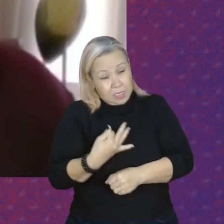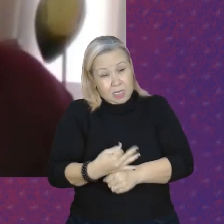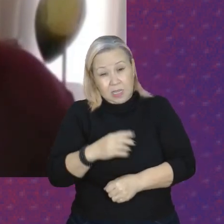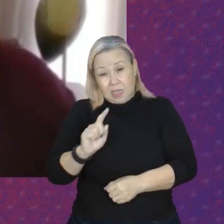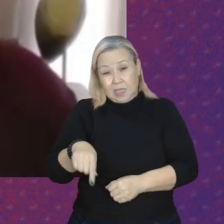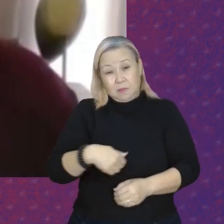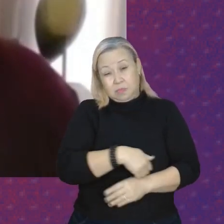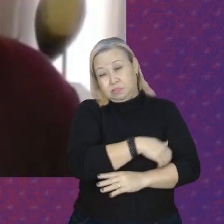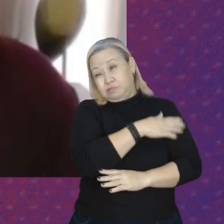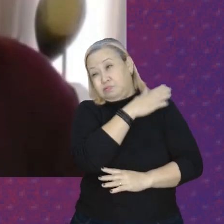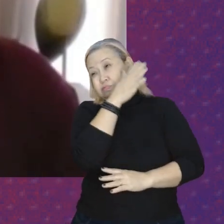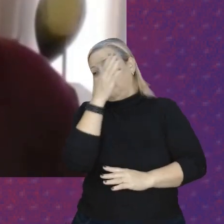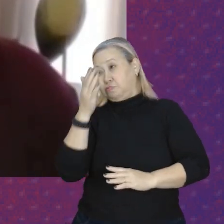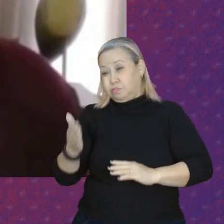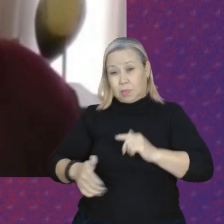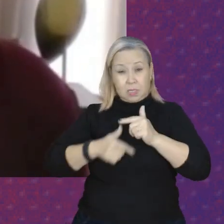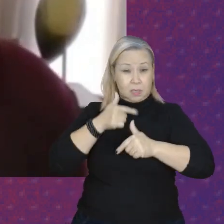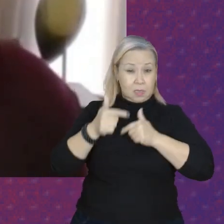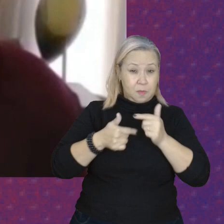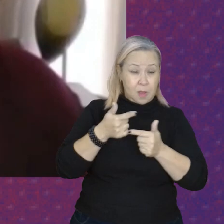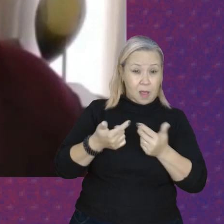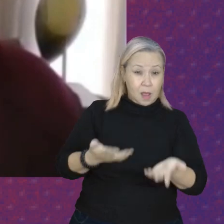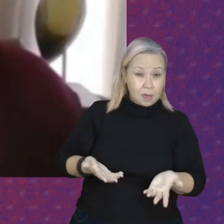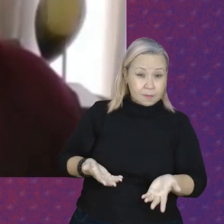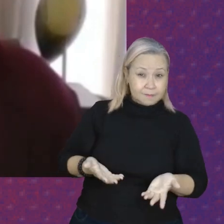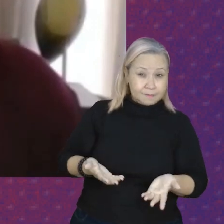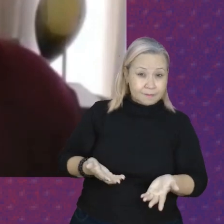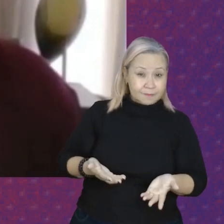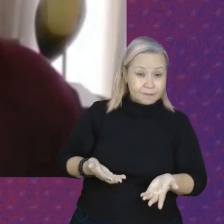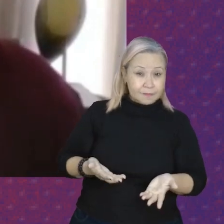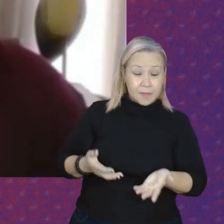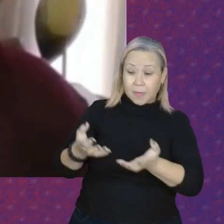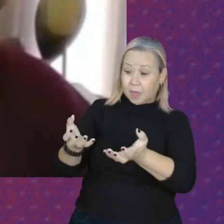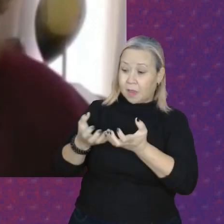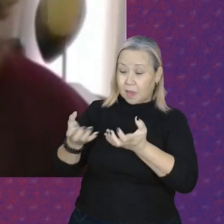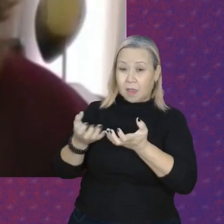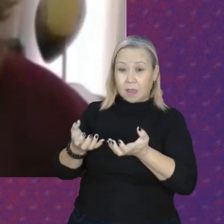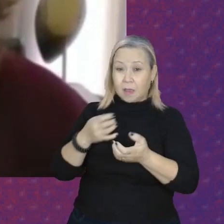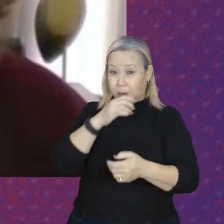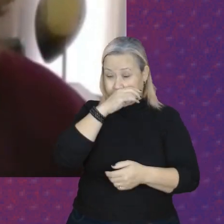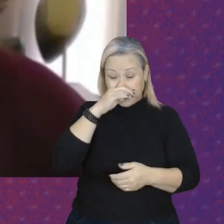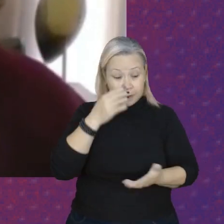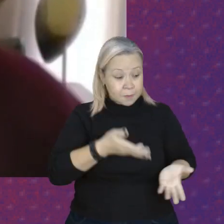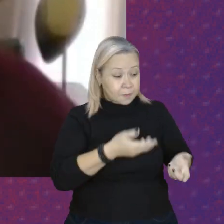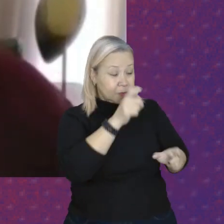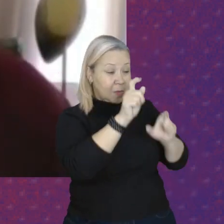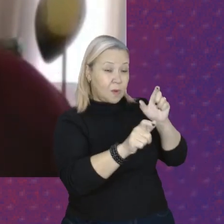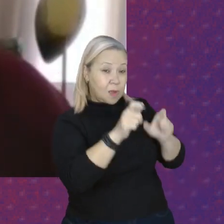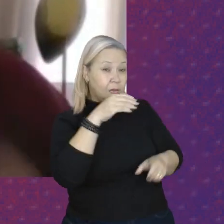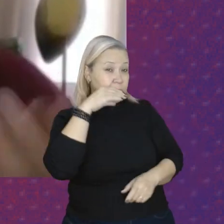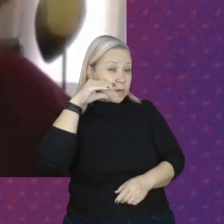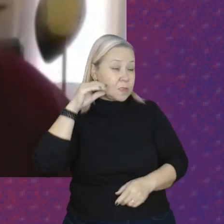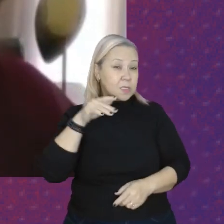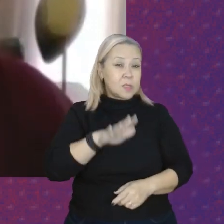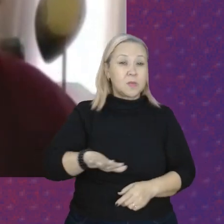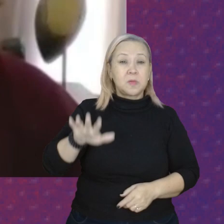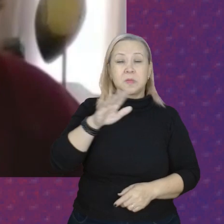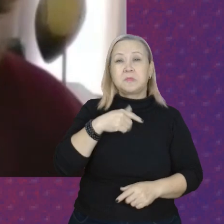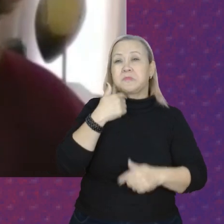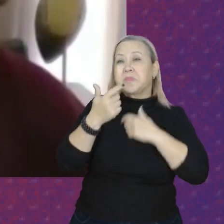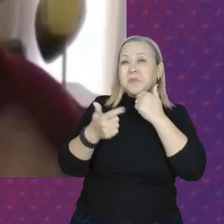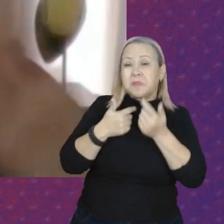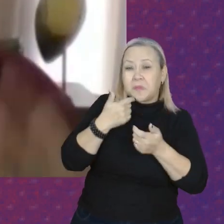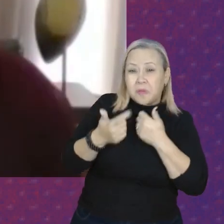de trabalho, e querem uma professora que as acolha. As adolescentes, com todas as suas